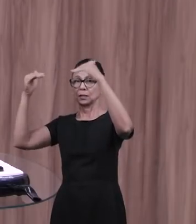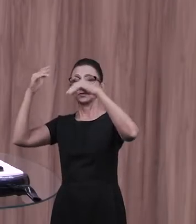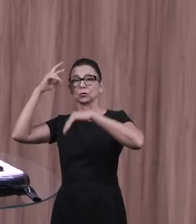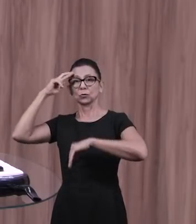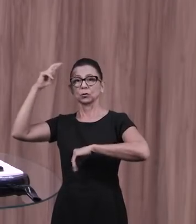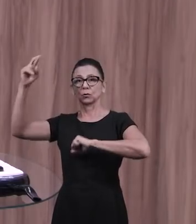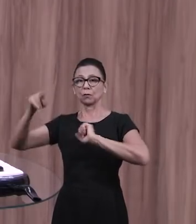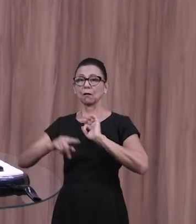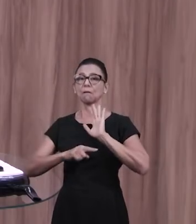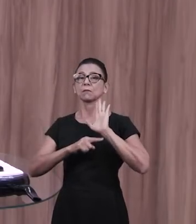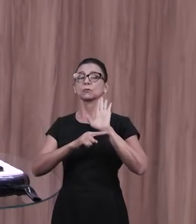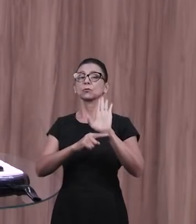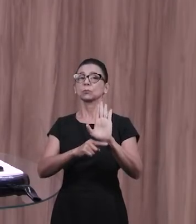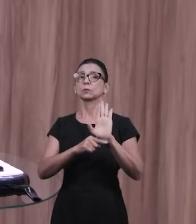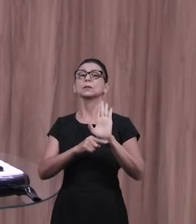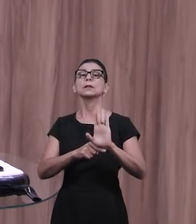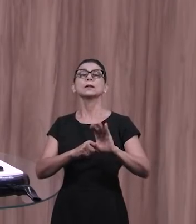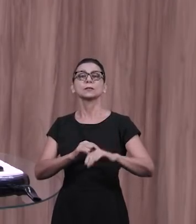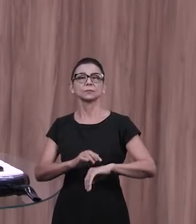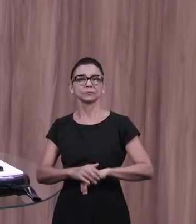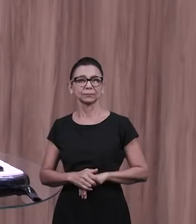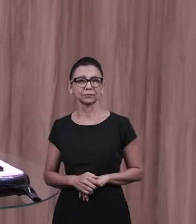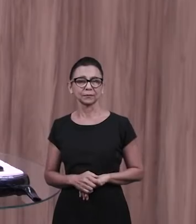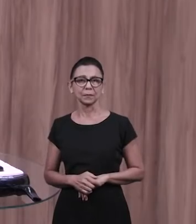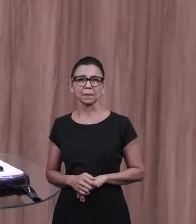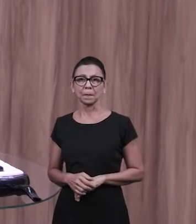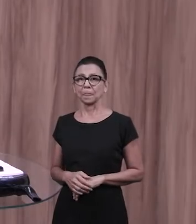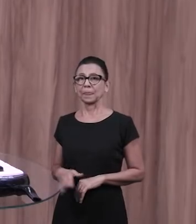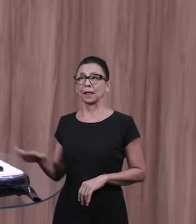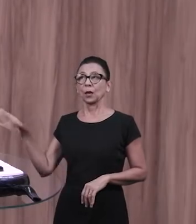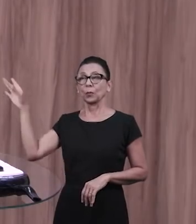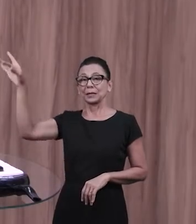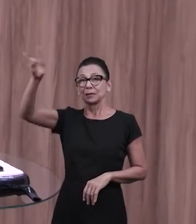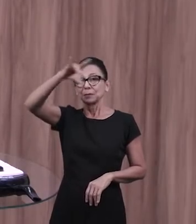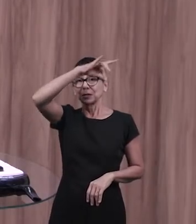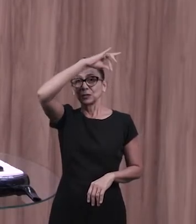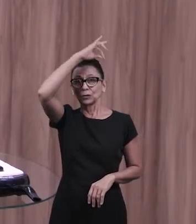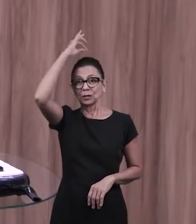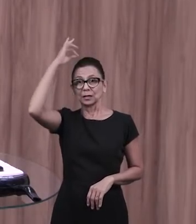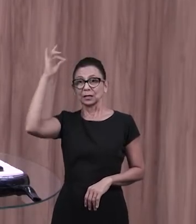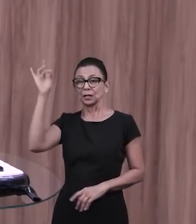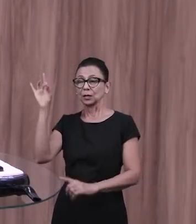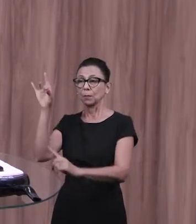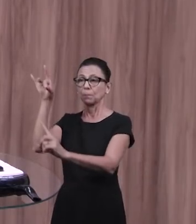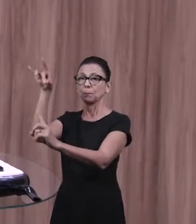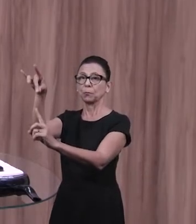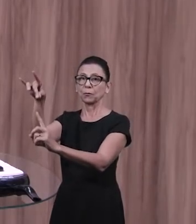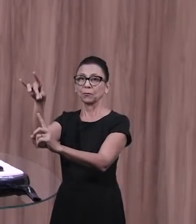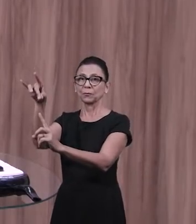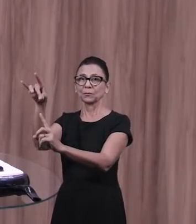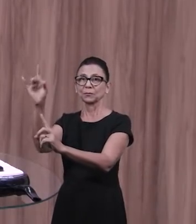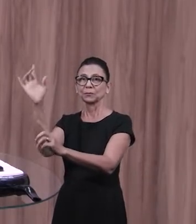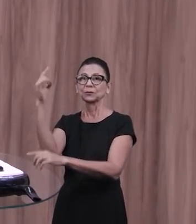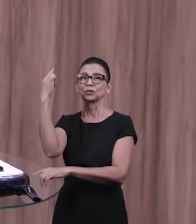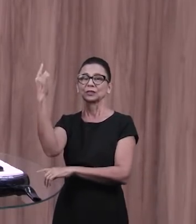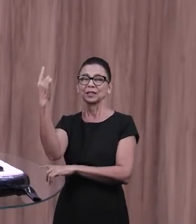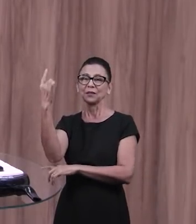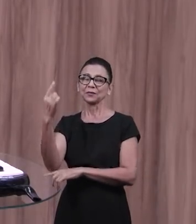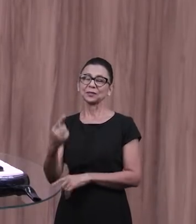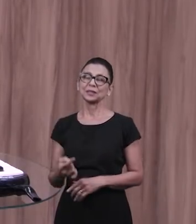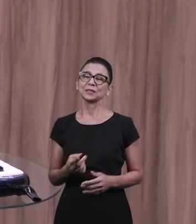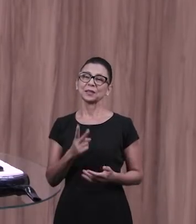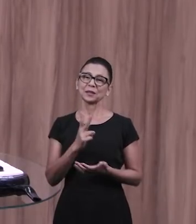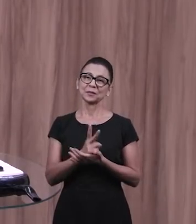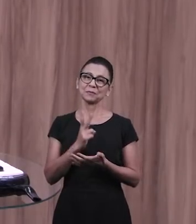o Espírito do Senhor, que entrou no coração de Davi, é o Espírito Santo que mora no